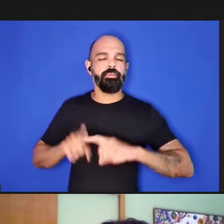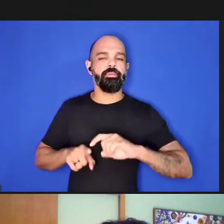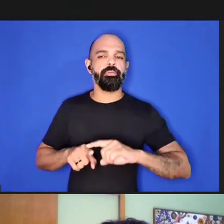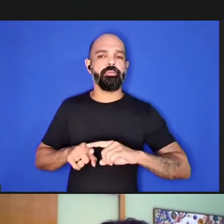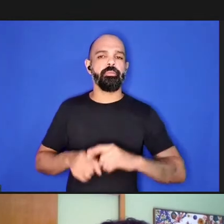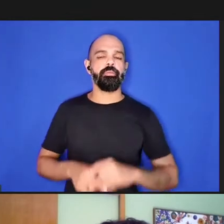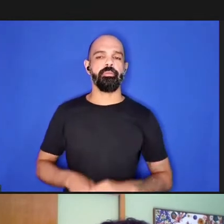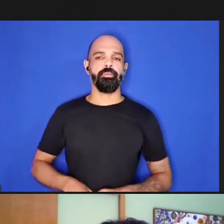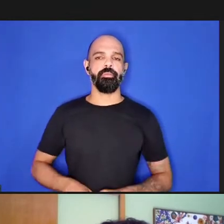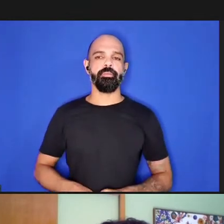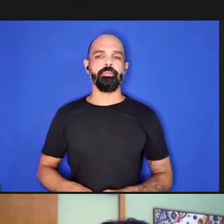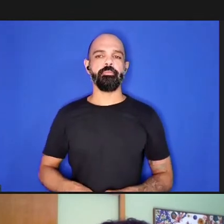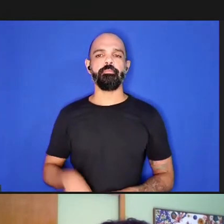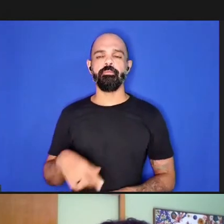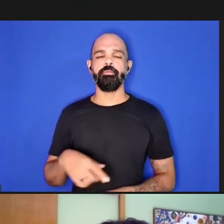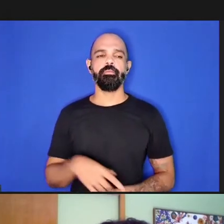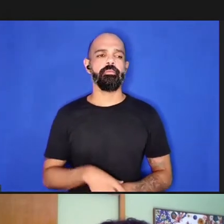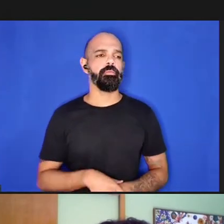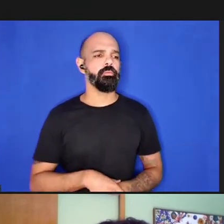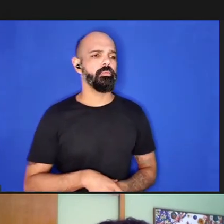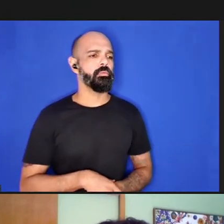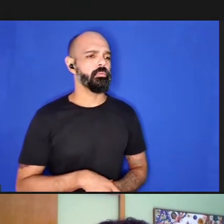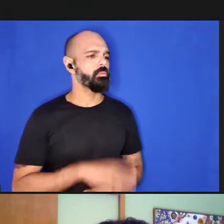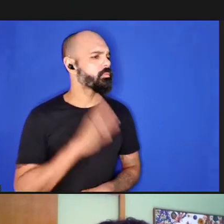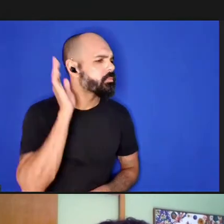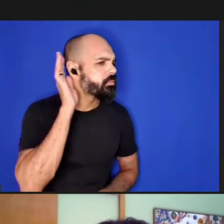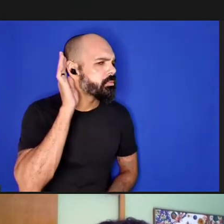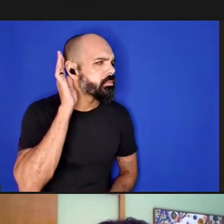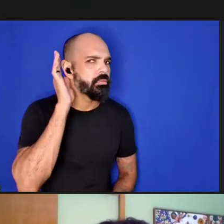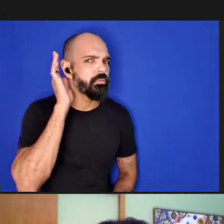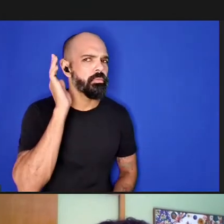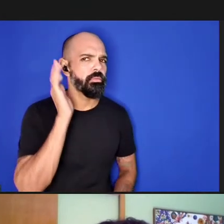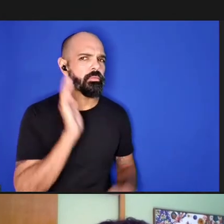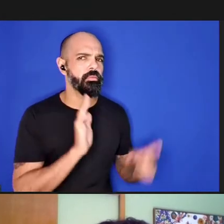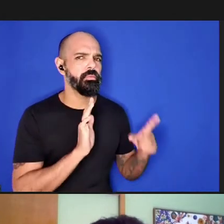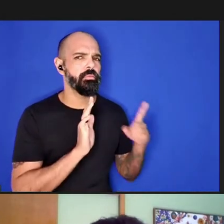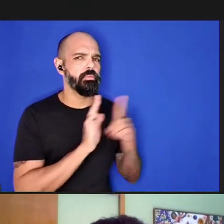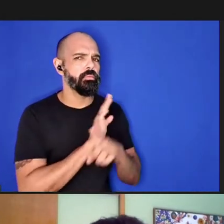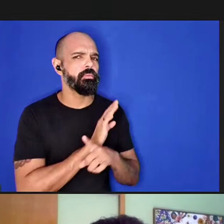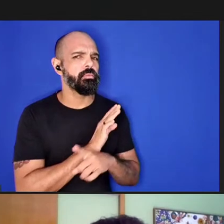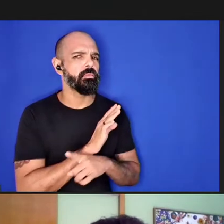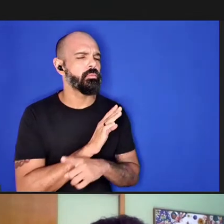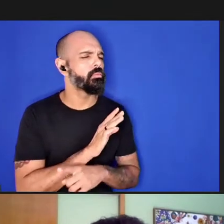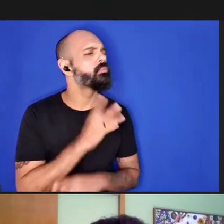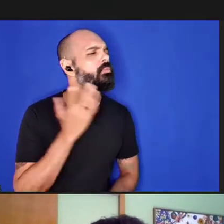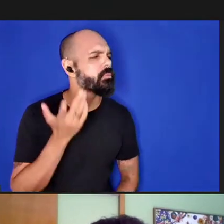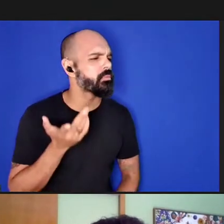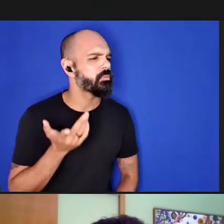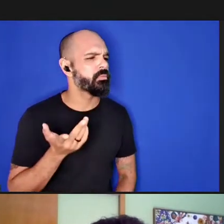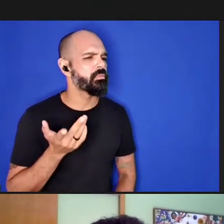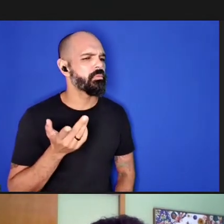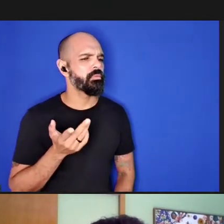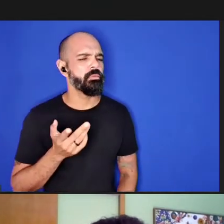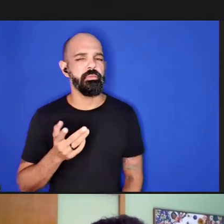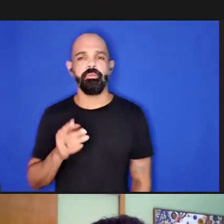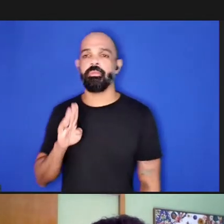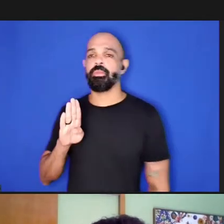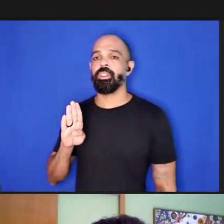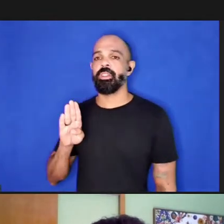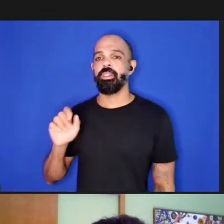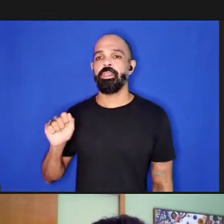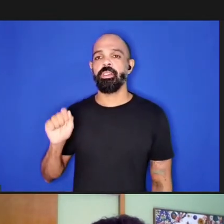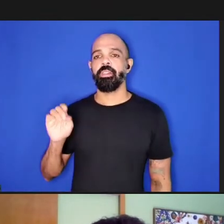De novo, eu não consegui ouvir a sua pergunta. A Bárbara está